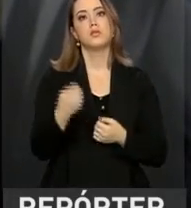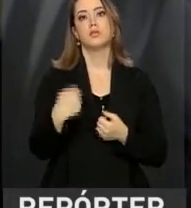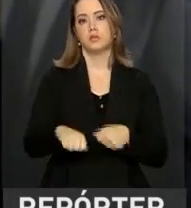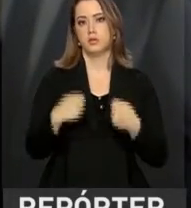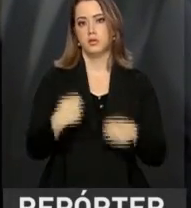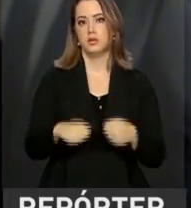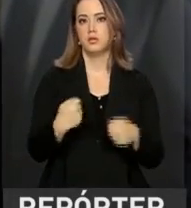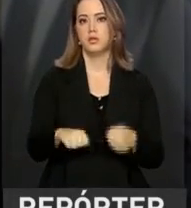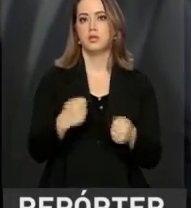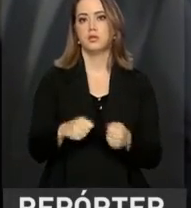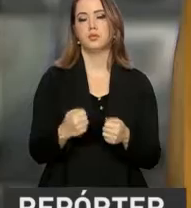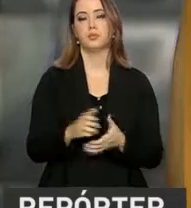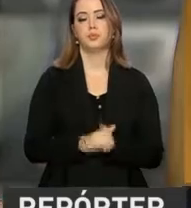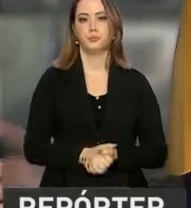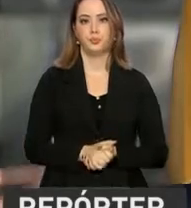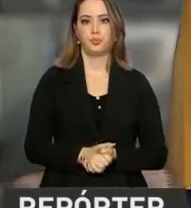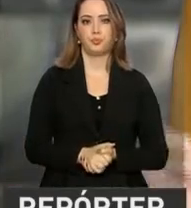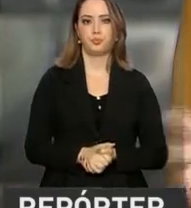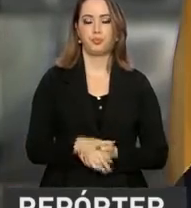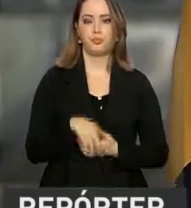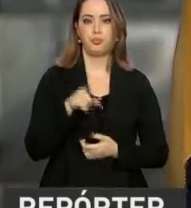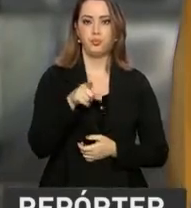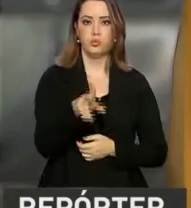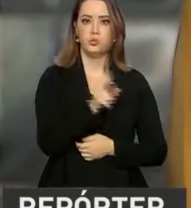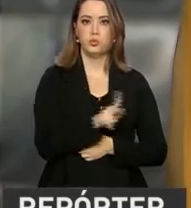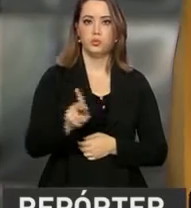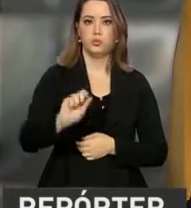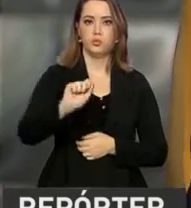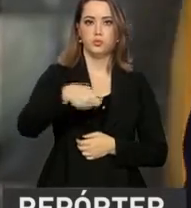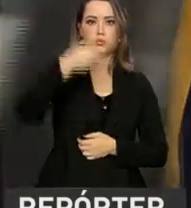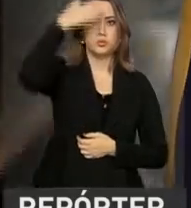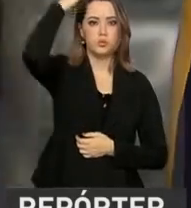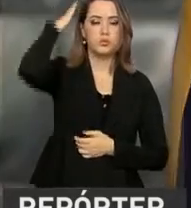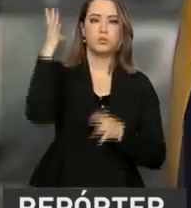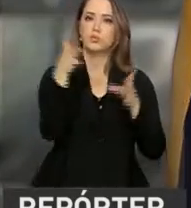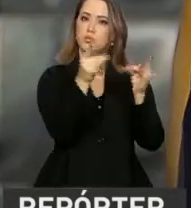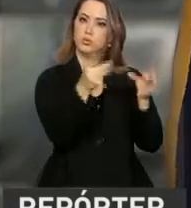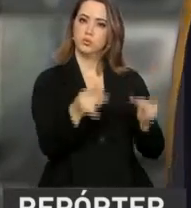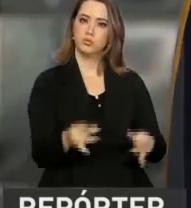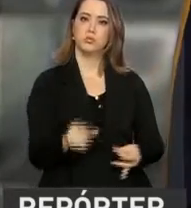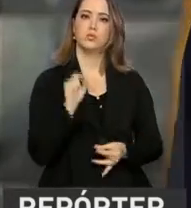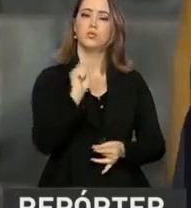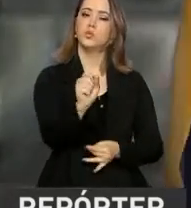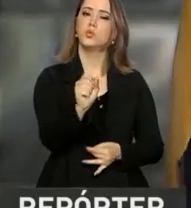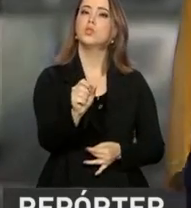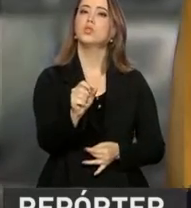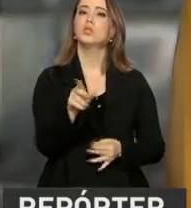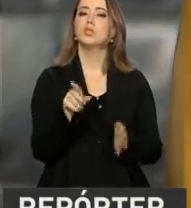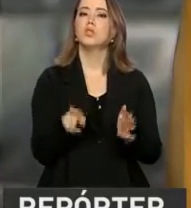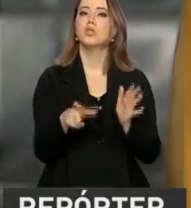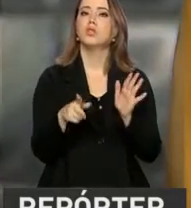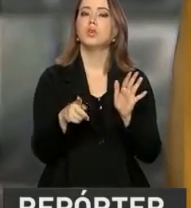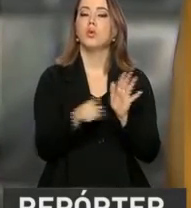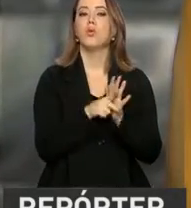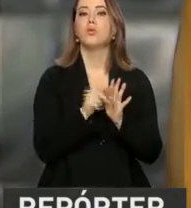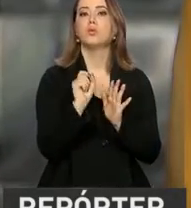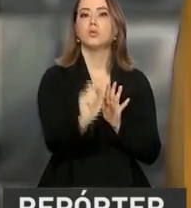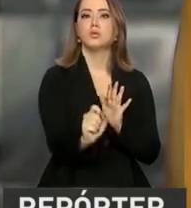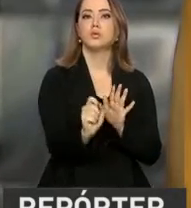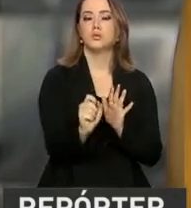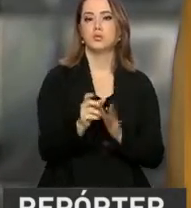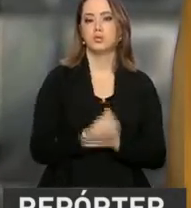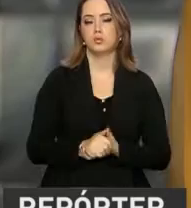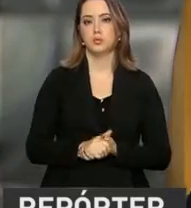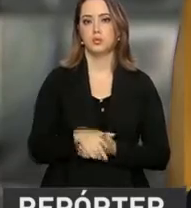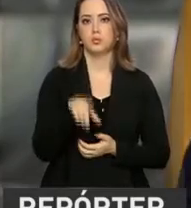vulnerabilidade socioeconômica. O presidente em exercício, Michel Temer, destacou a importância do papel da Defensoria Pública para os brasileiros.